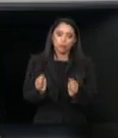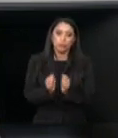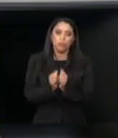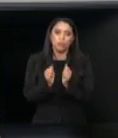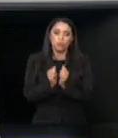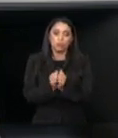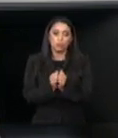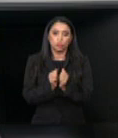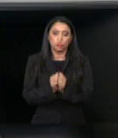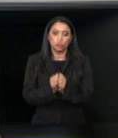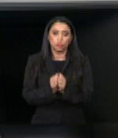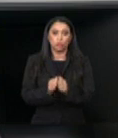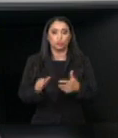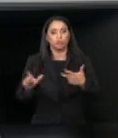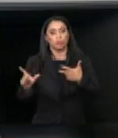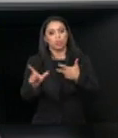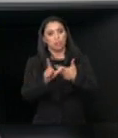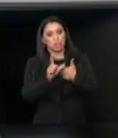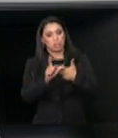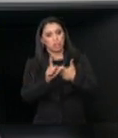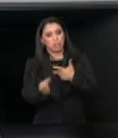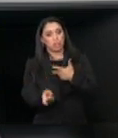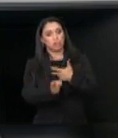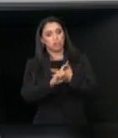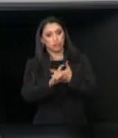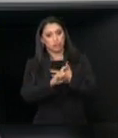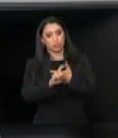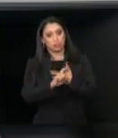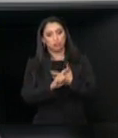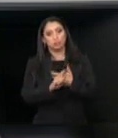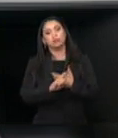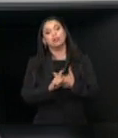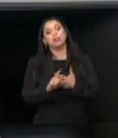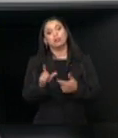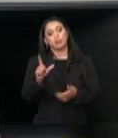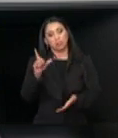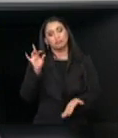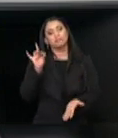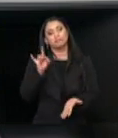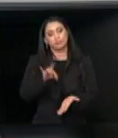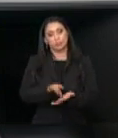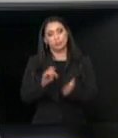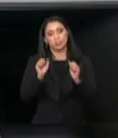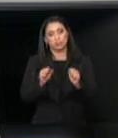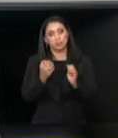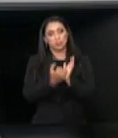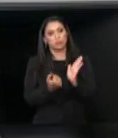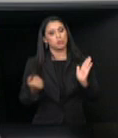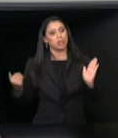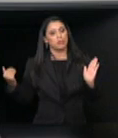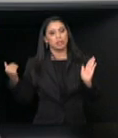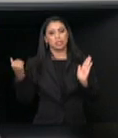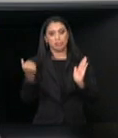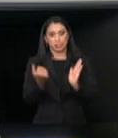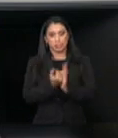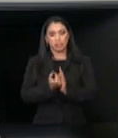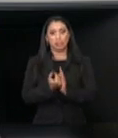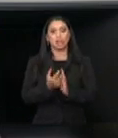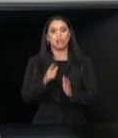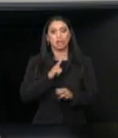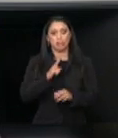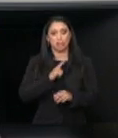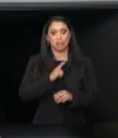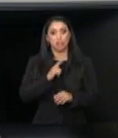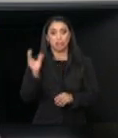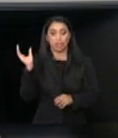ao poder legislativo ao poder executivo para que realmente é nós possamos avançar de verdade e